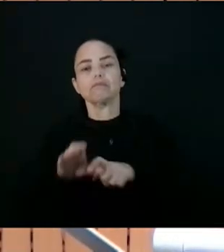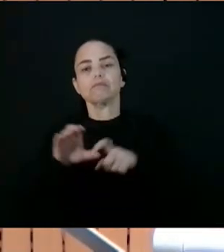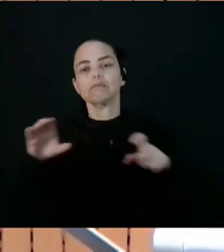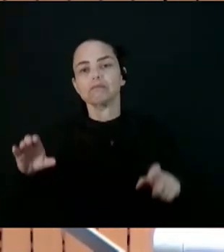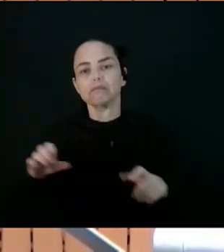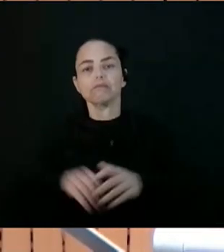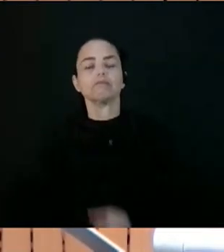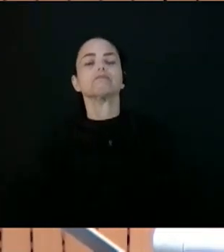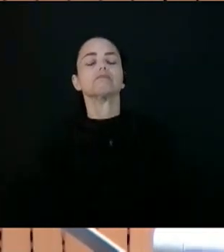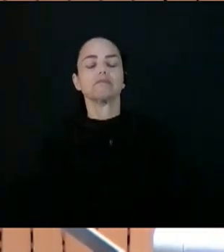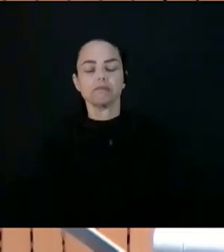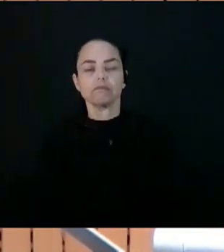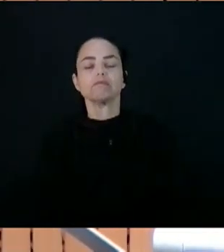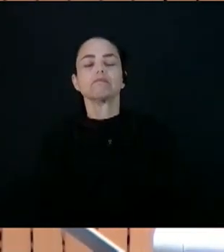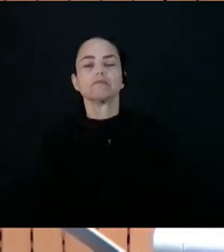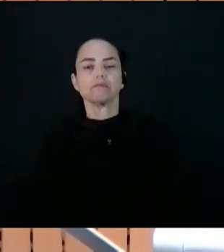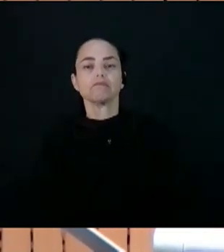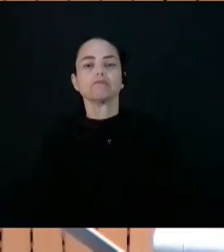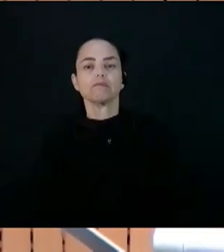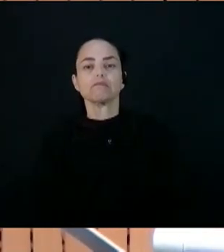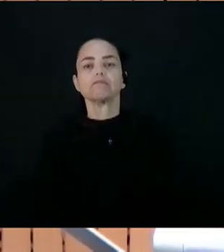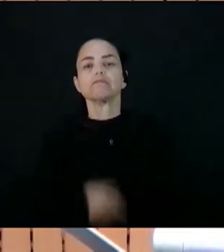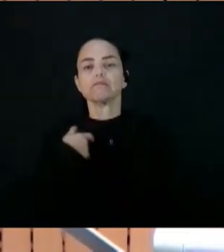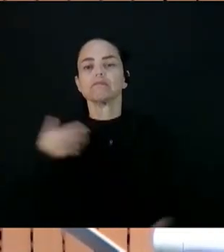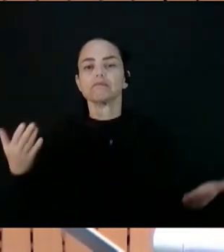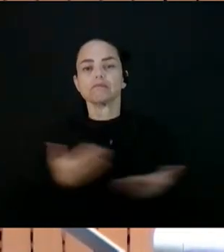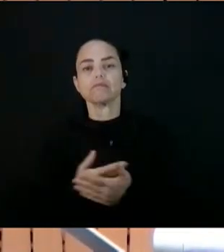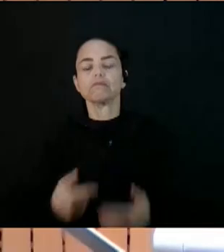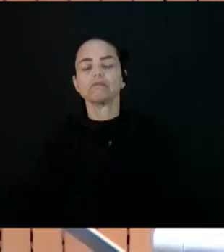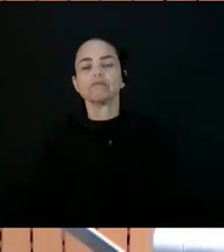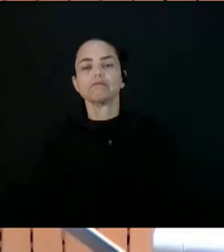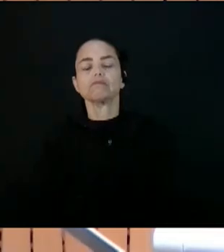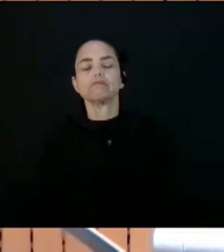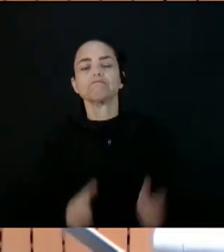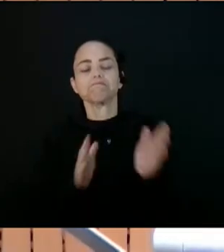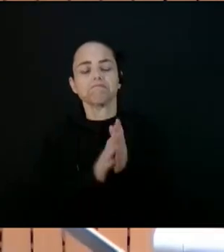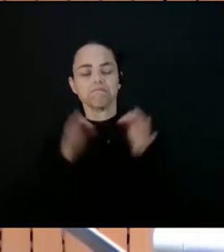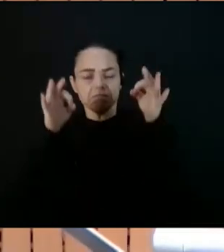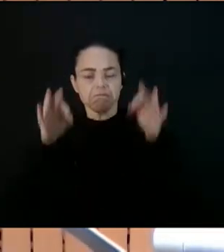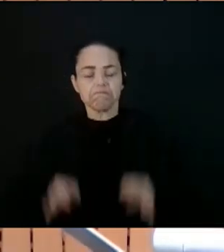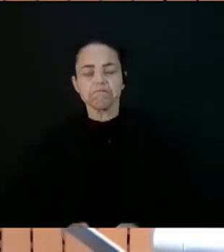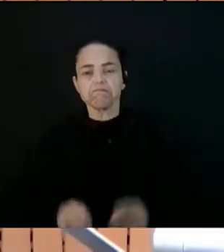E a gente hoje faz uma justa homenagem, né, ao